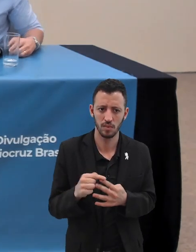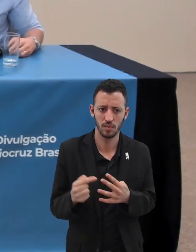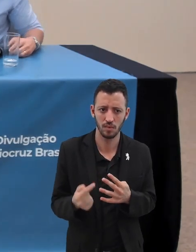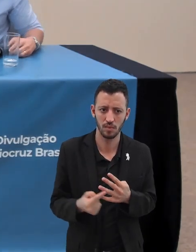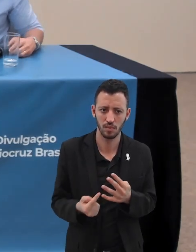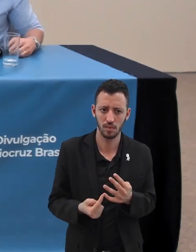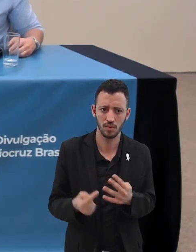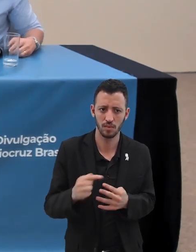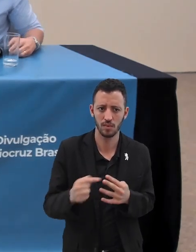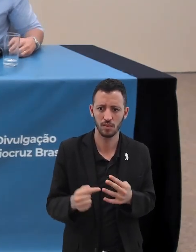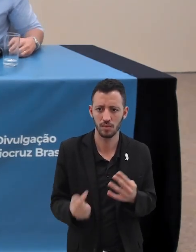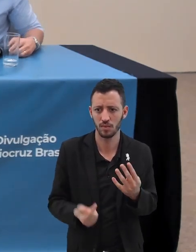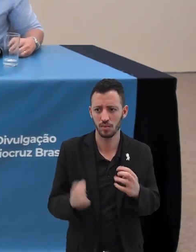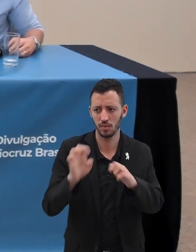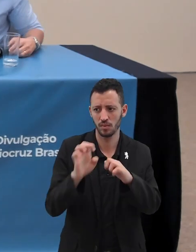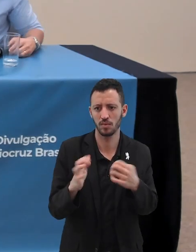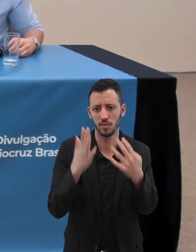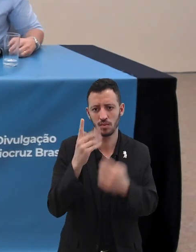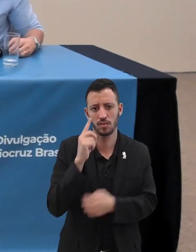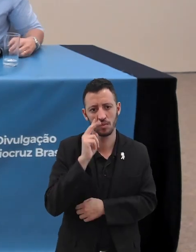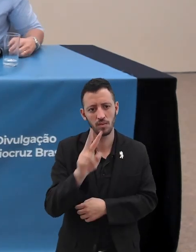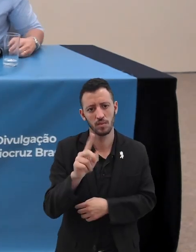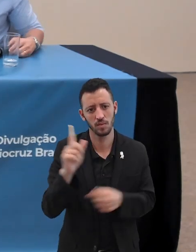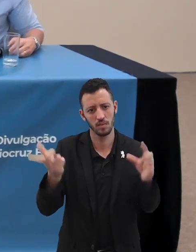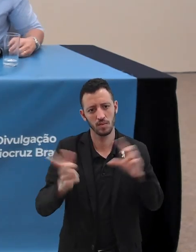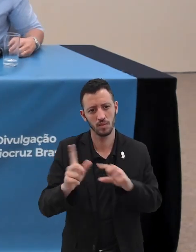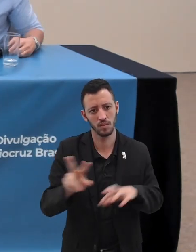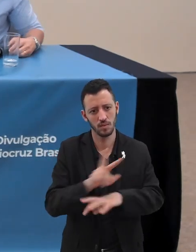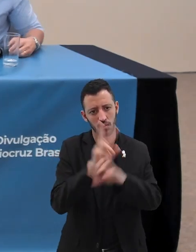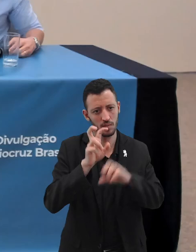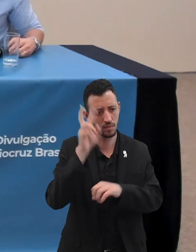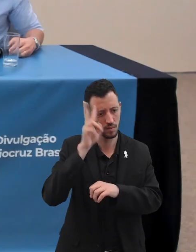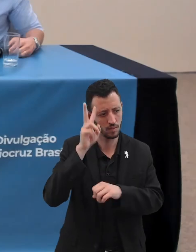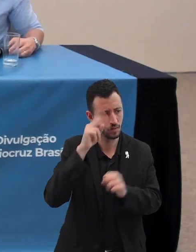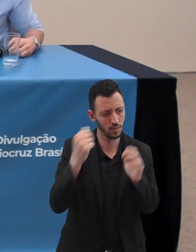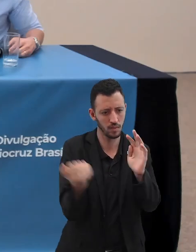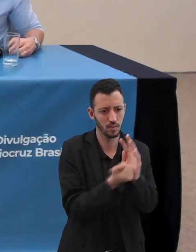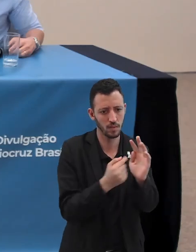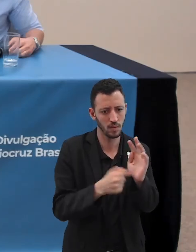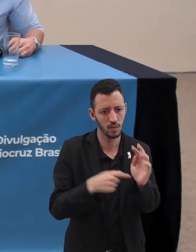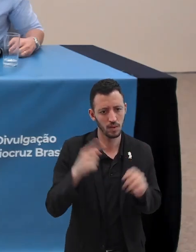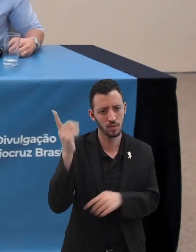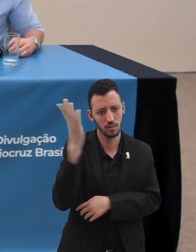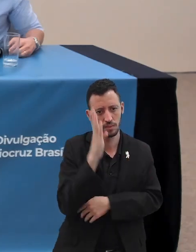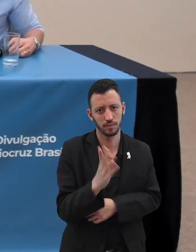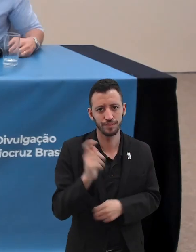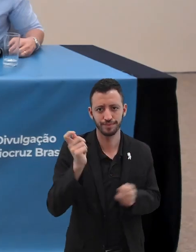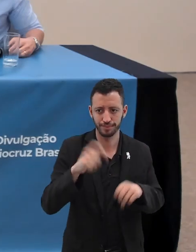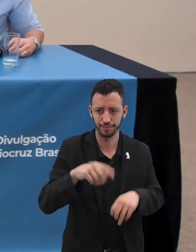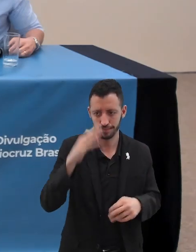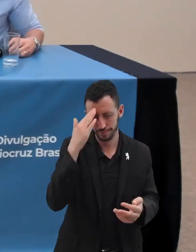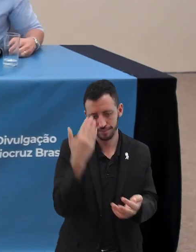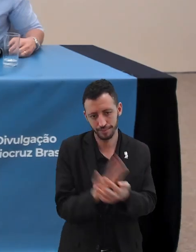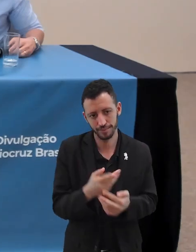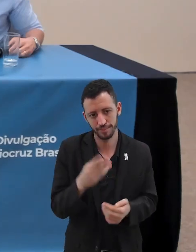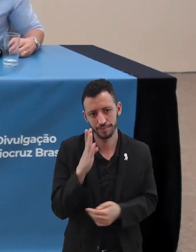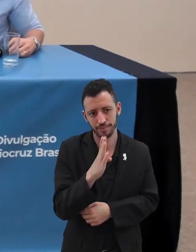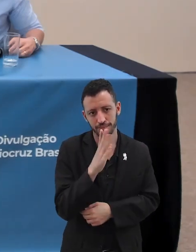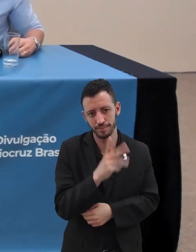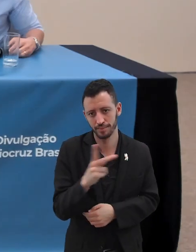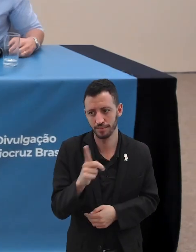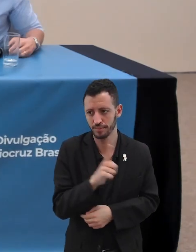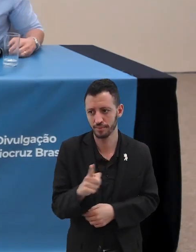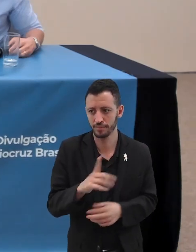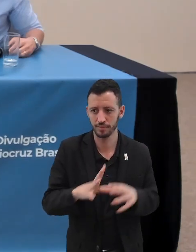uma série de 4 eventos que houve na televisão sobre a história da publicidade brasileira. Vale a pena. DPZ,